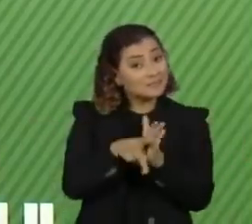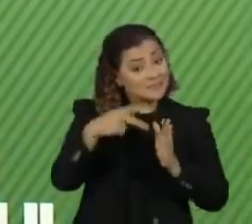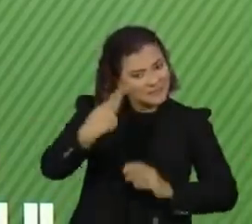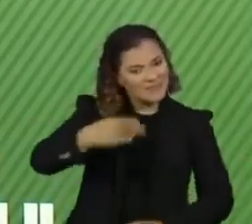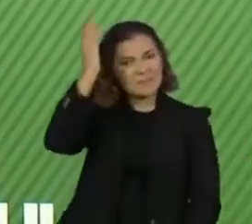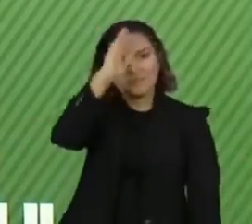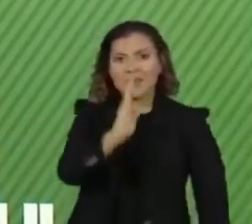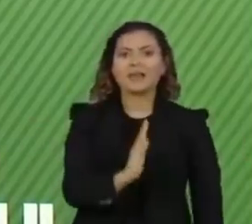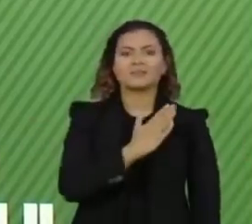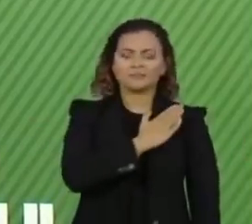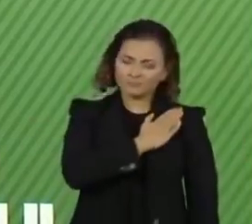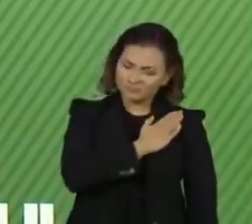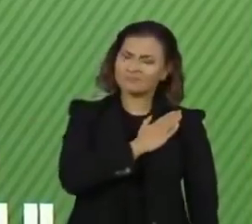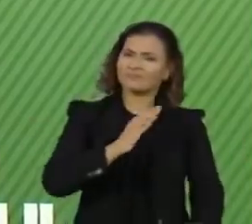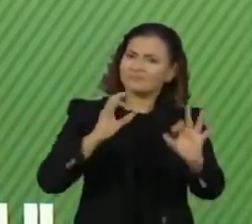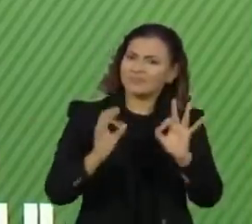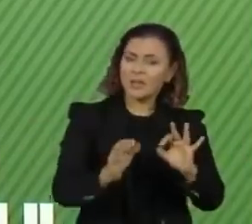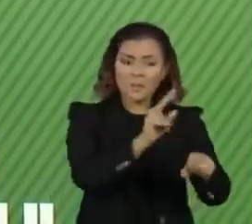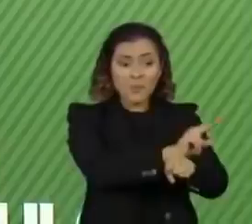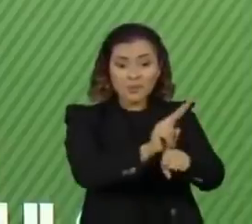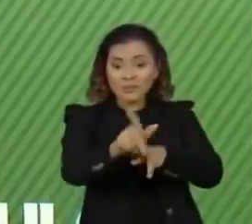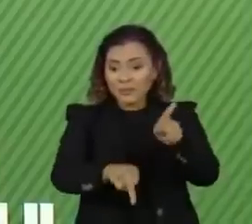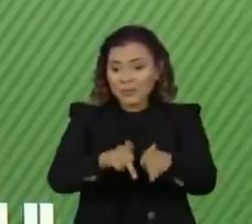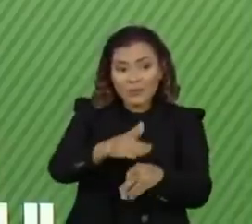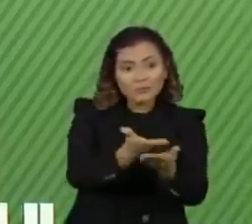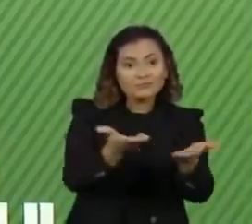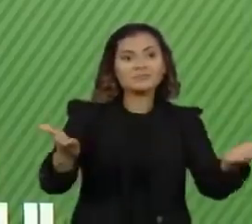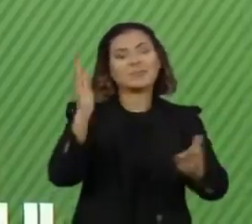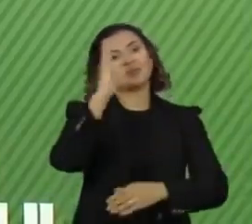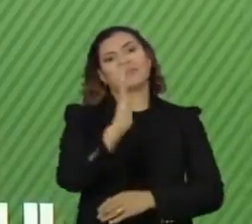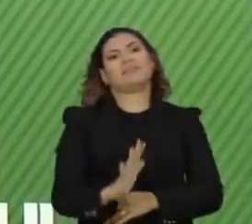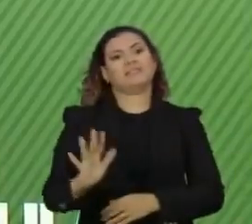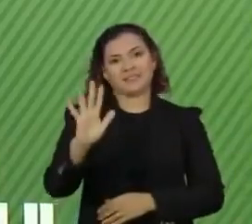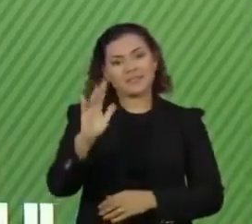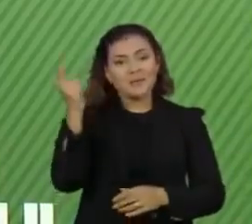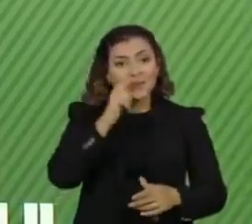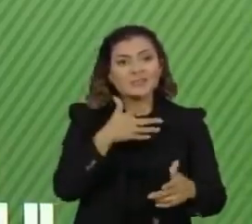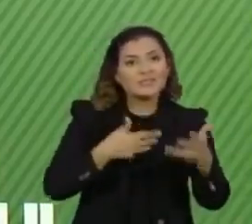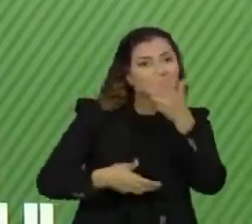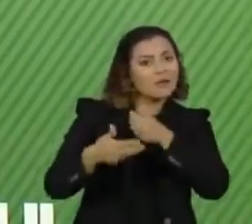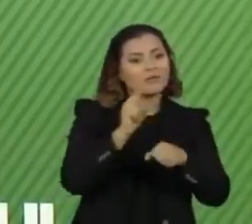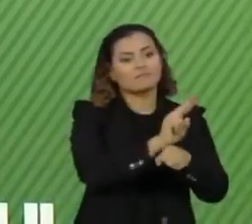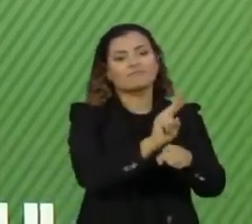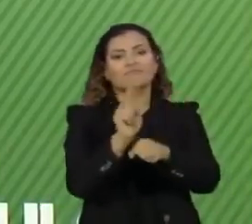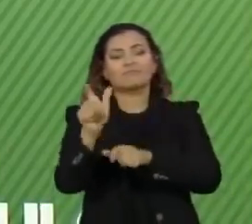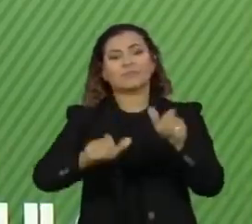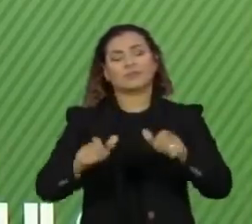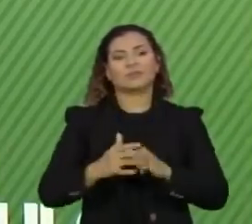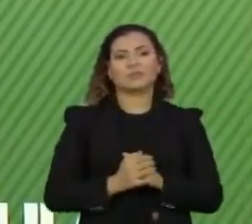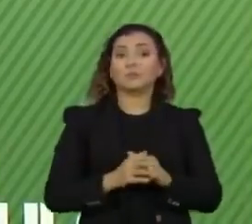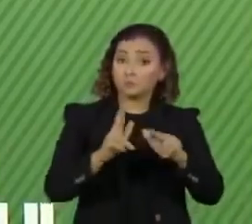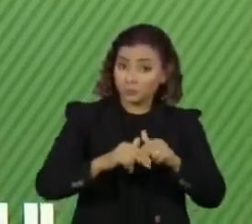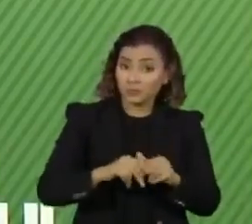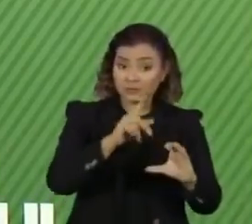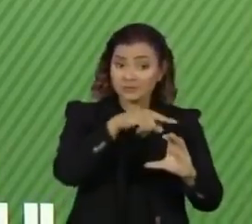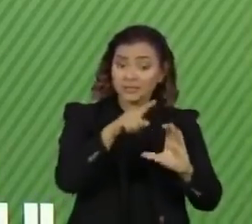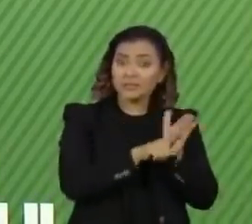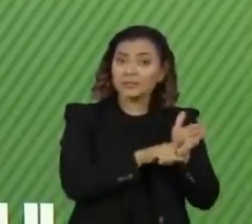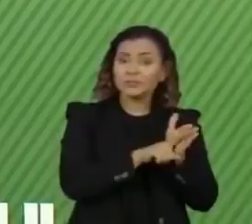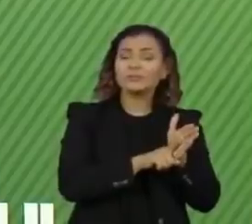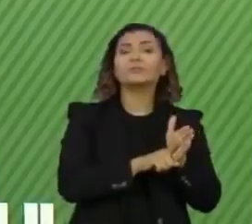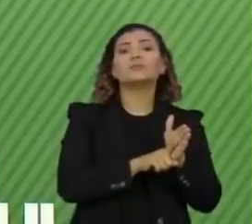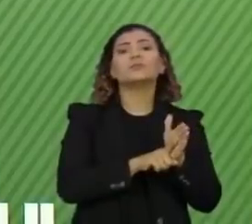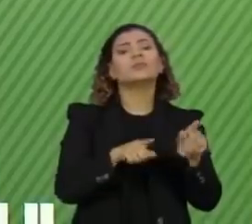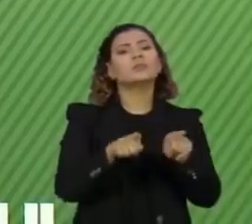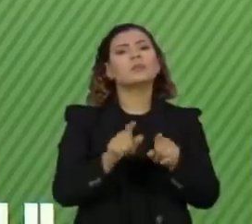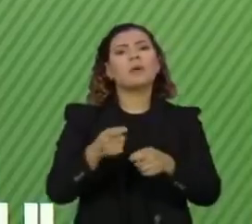país. A vacina para proteger a população brasileira e salvar vidas. Um ativo da ciência, mas